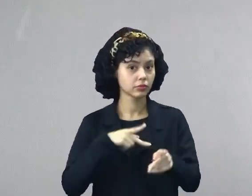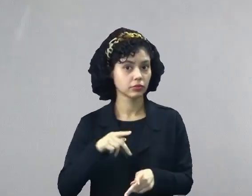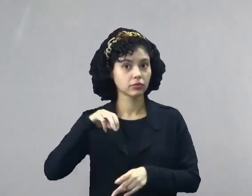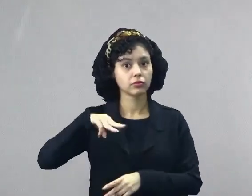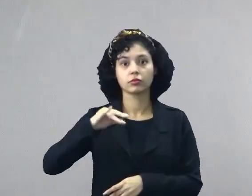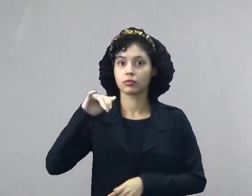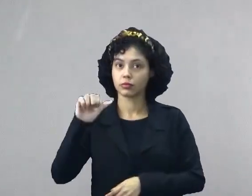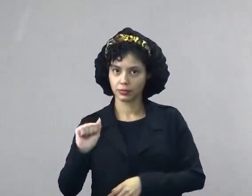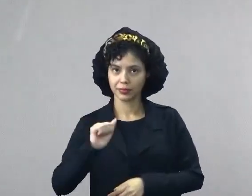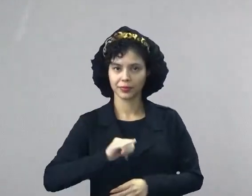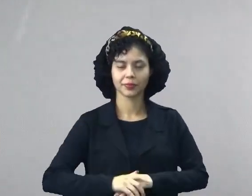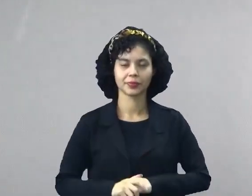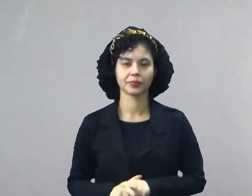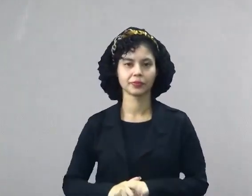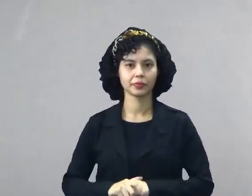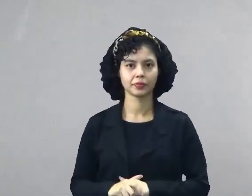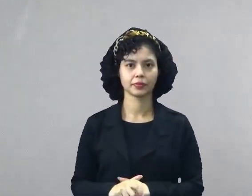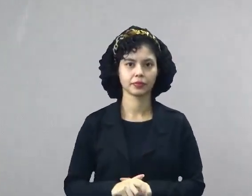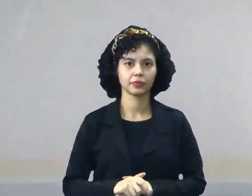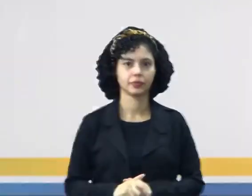maia. Vamos lá?